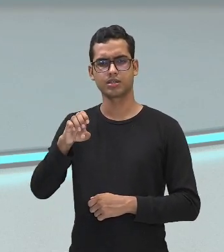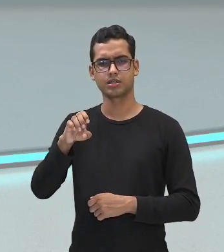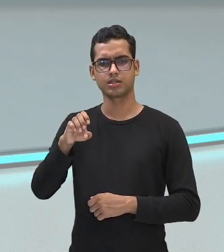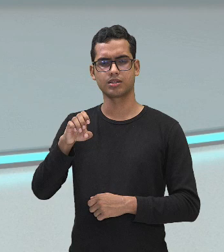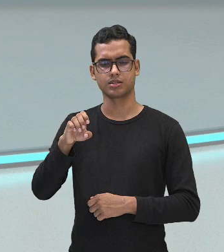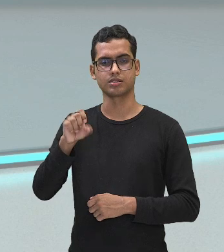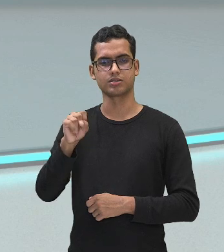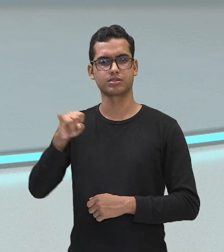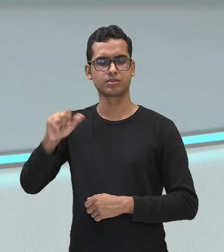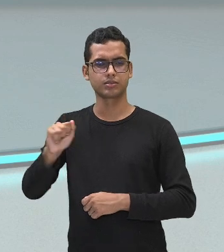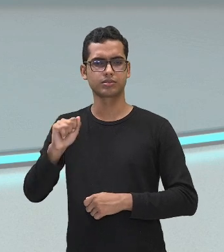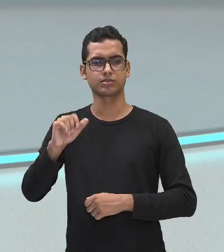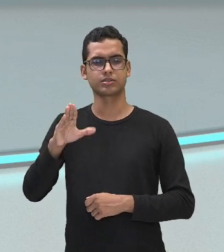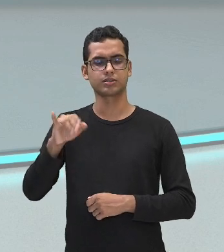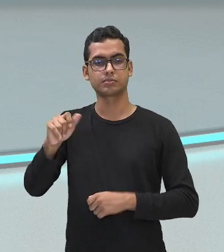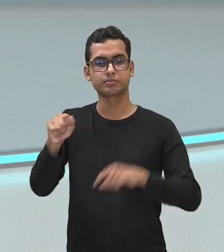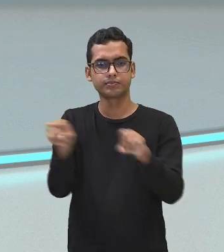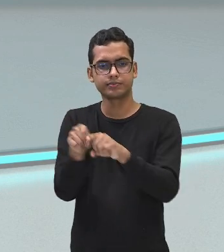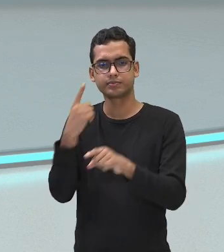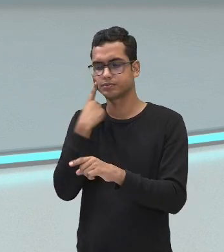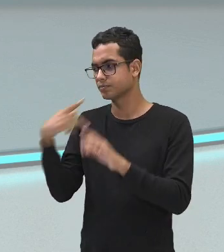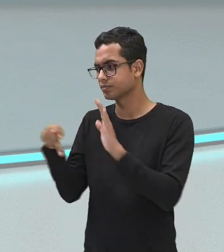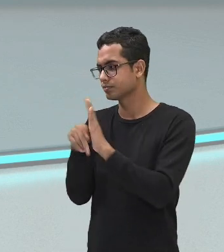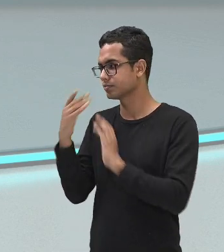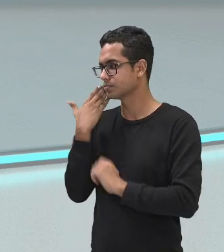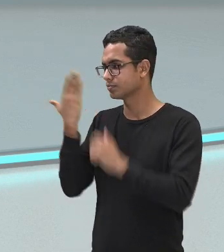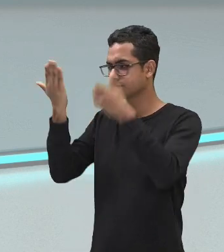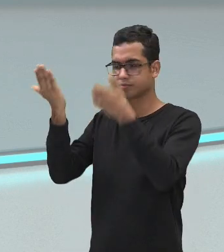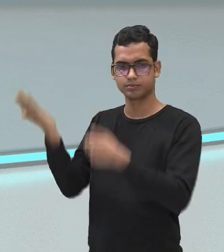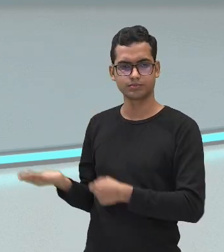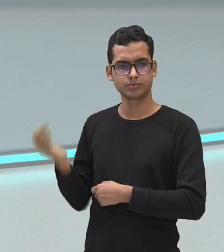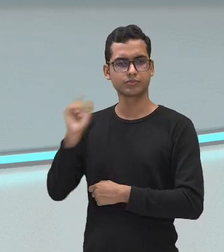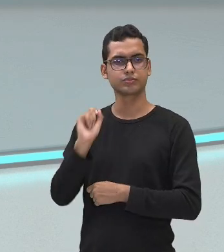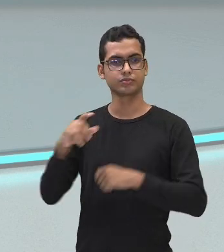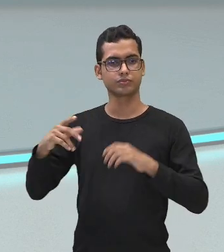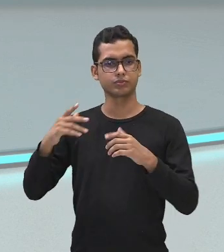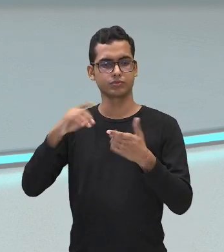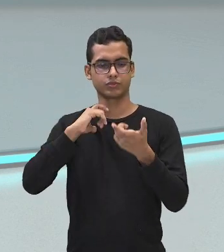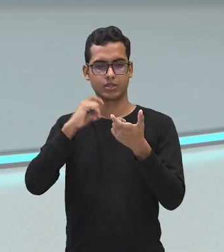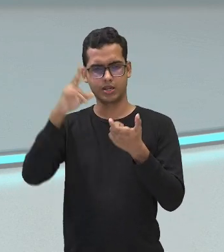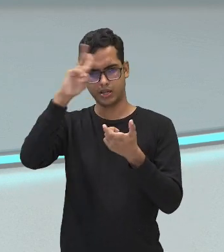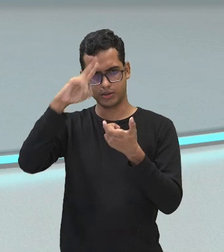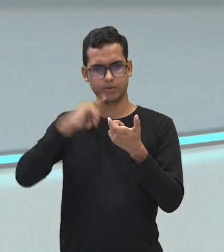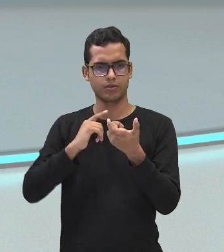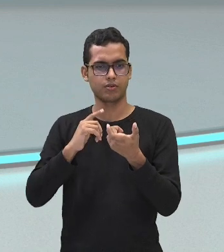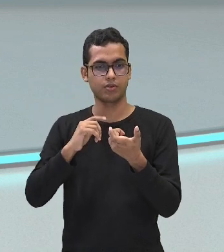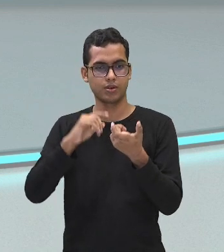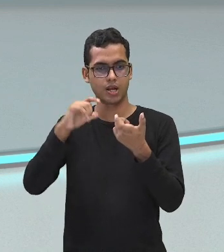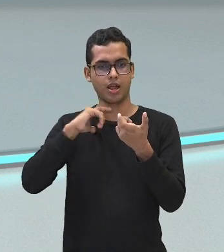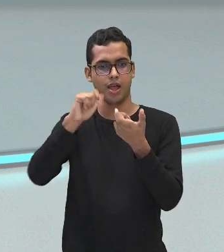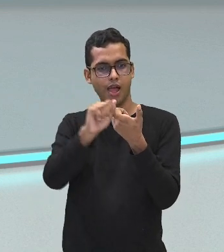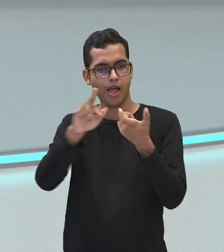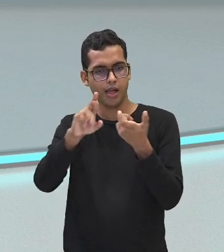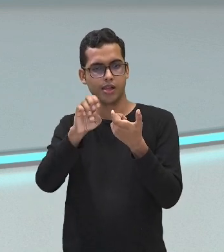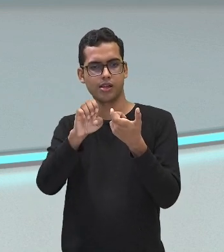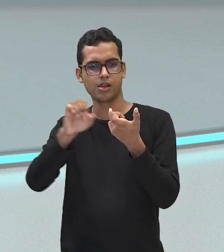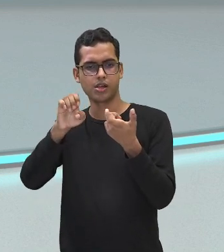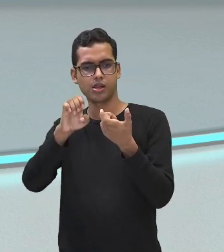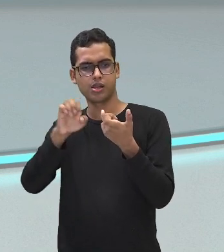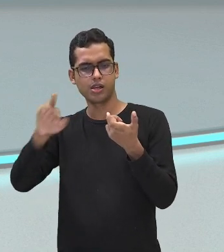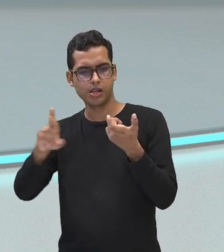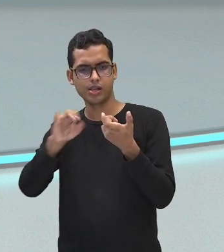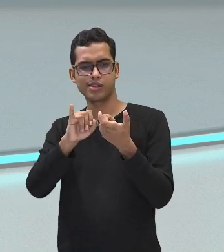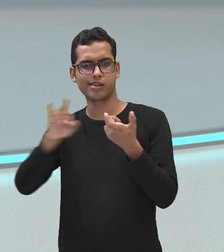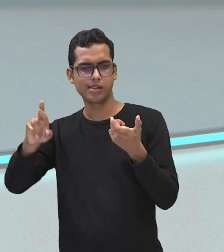na maridio, né? Os verbos terminados em aer, que são os verbos de primeira conjugação. Então, para cada pessoa,